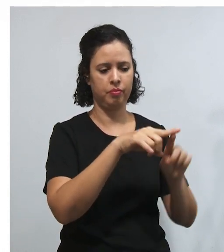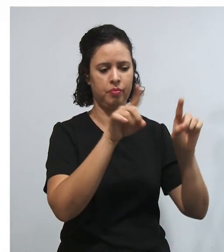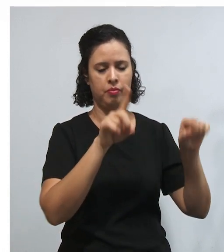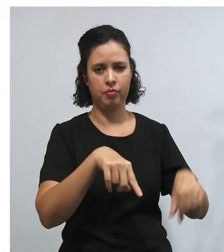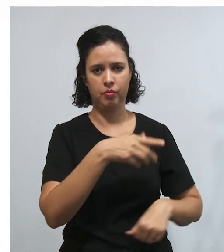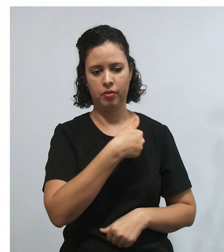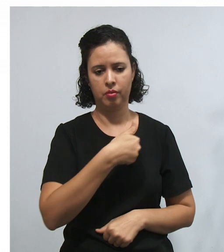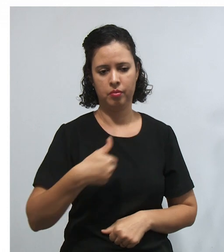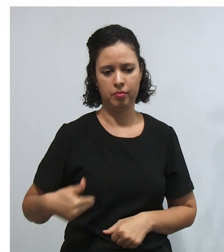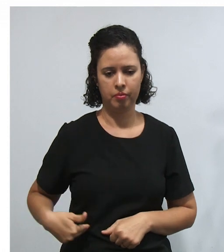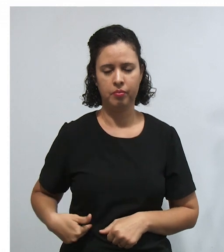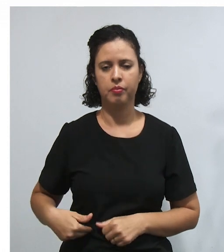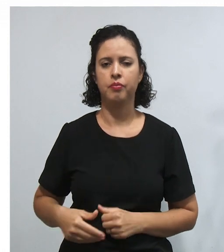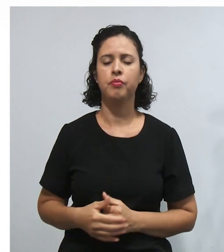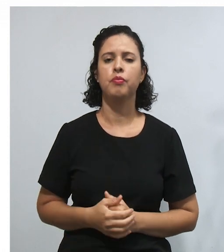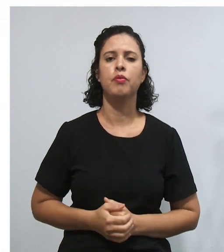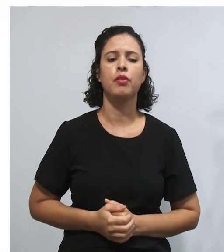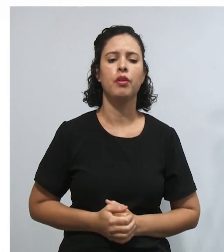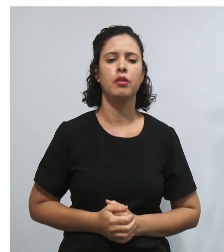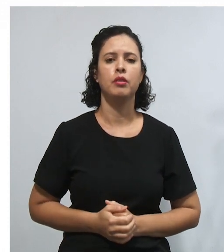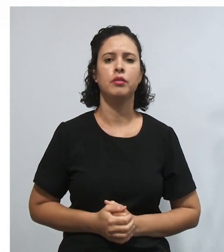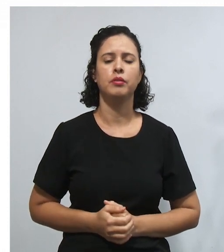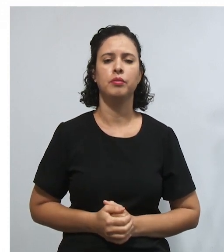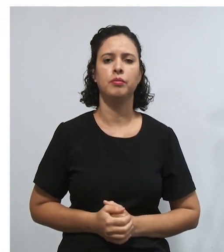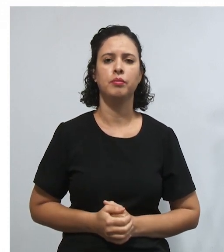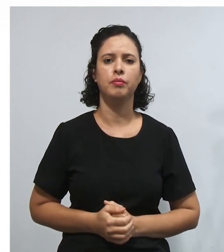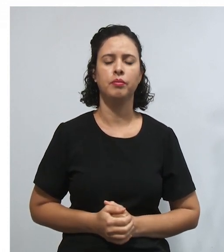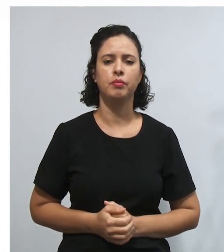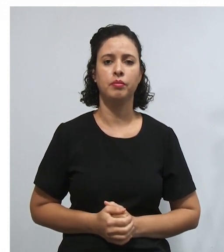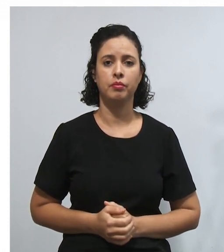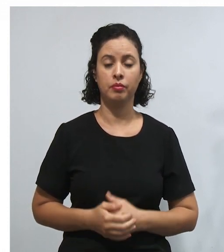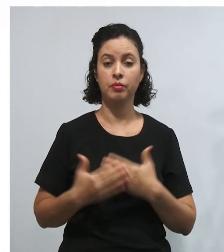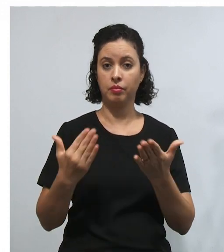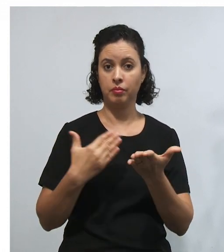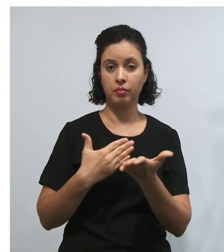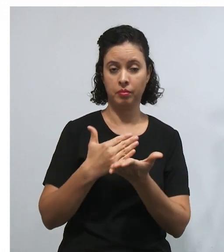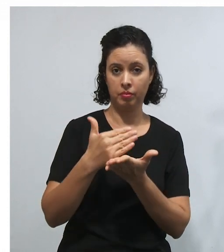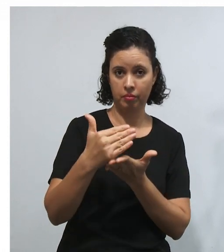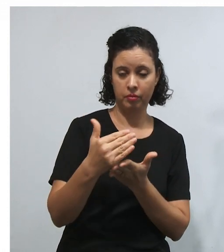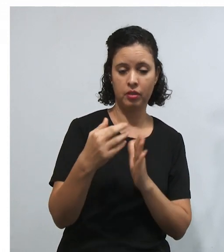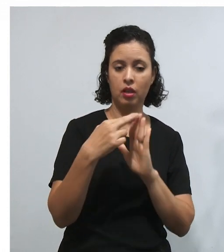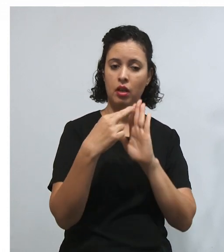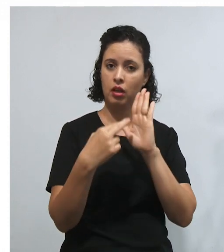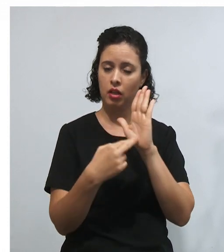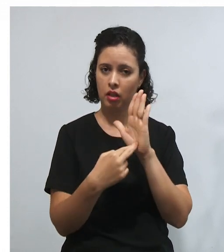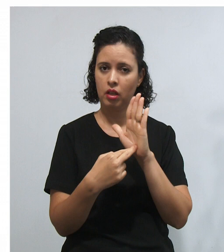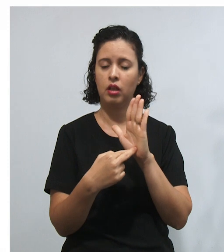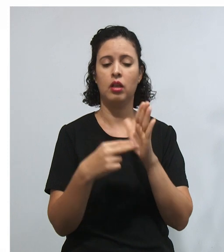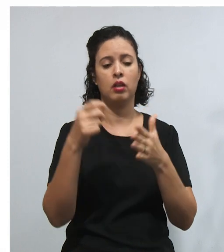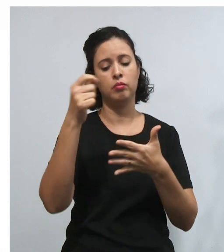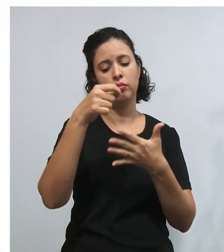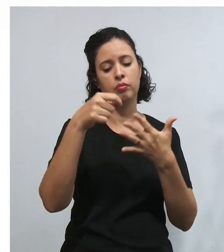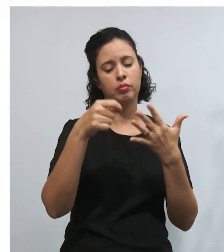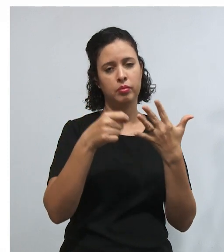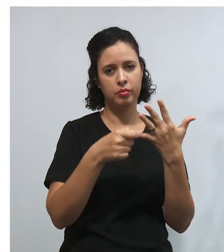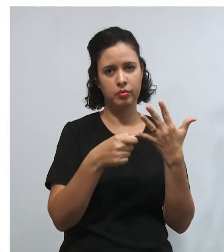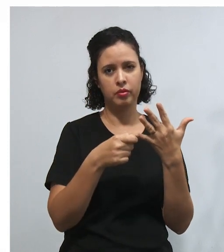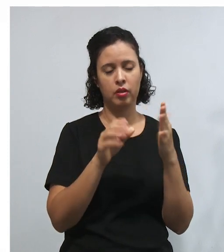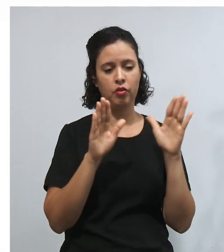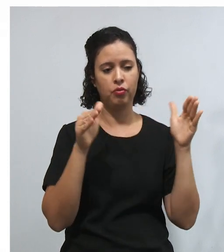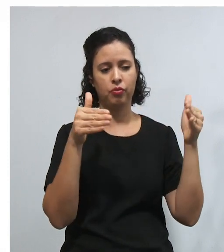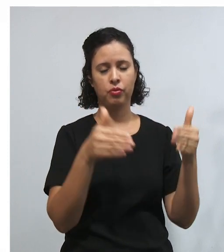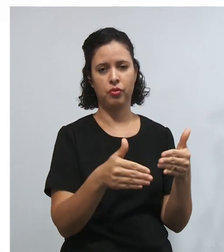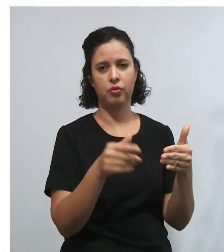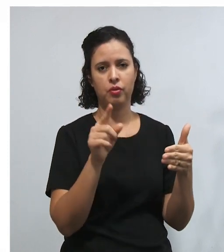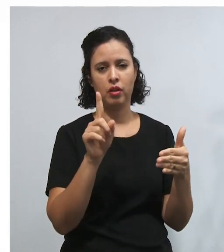servidores públicos, tá? Aqui é a idade mínima. De fato, eu vou entrar agora em algumas regras, algumas especificidades